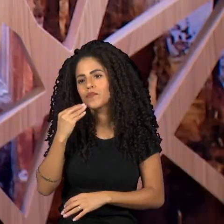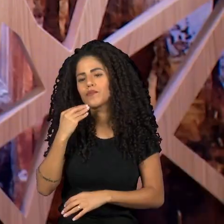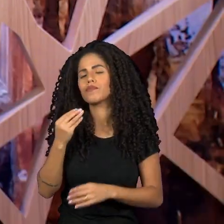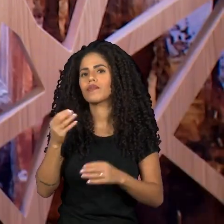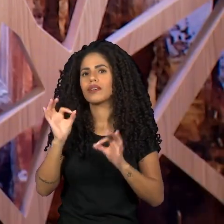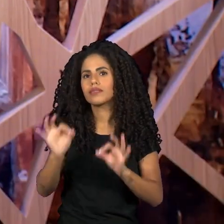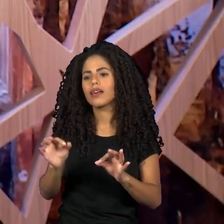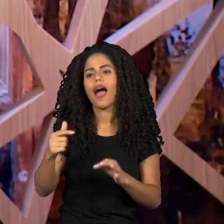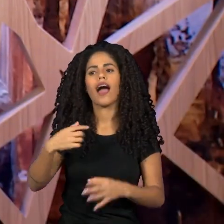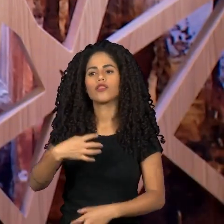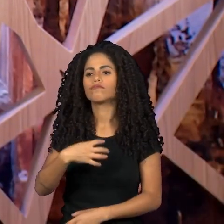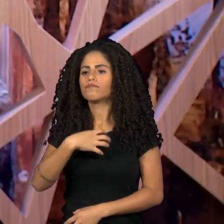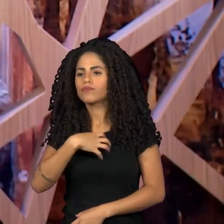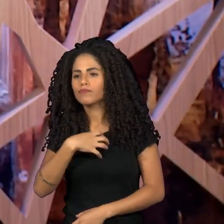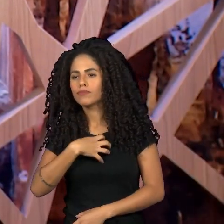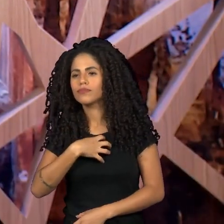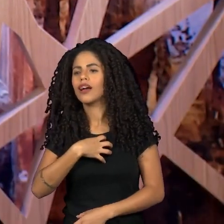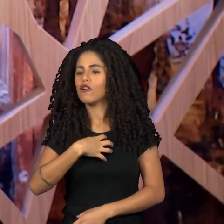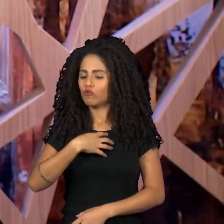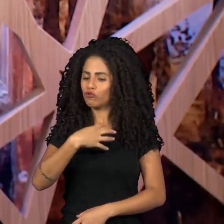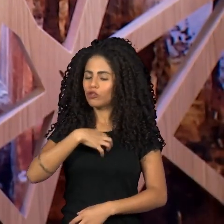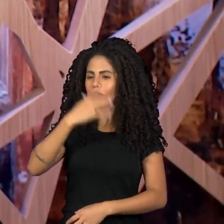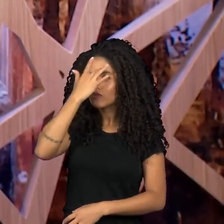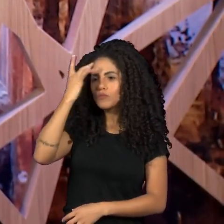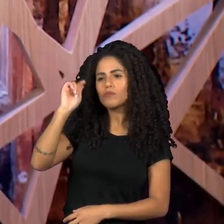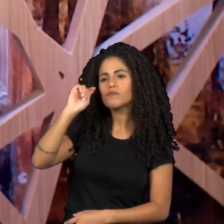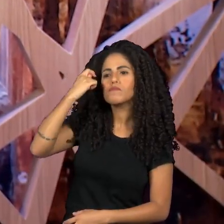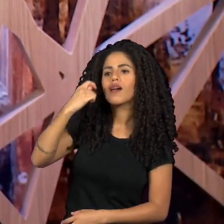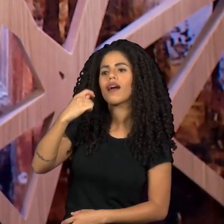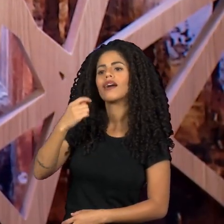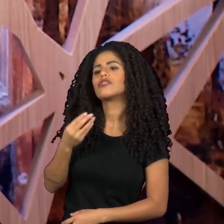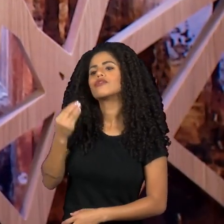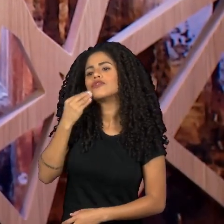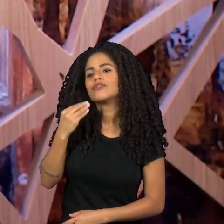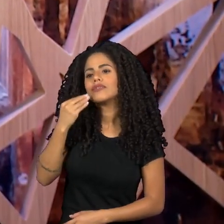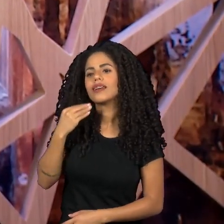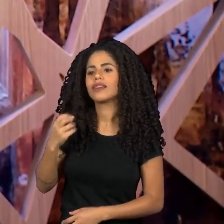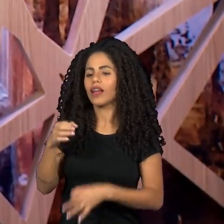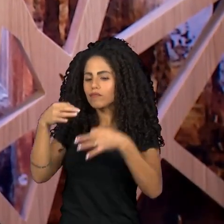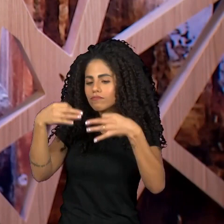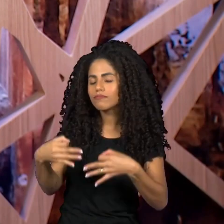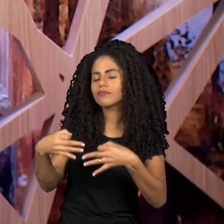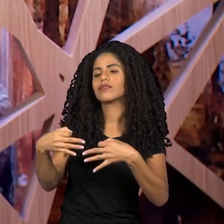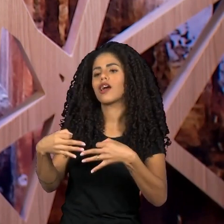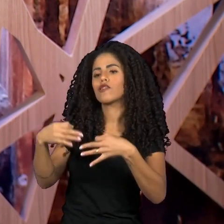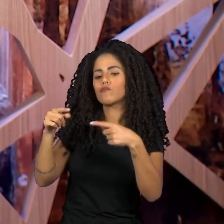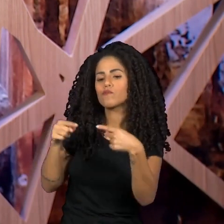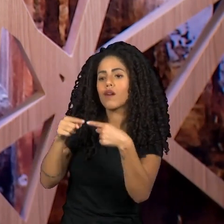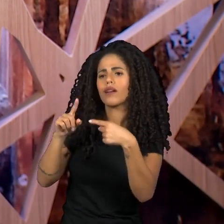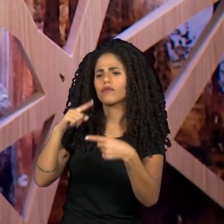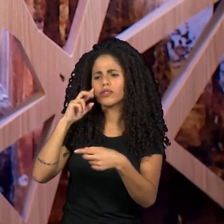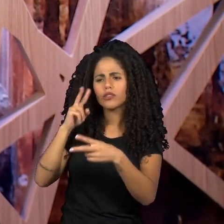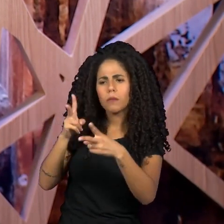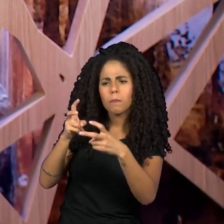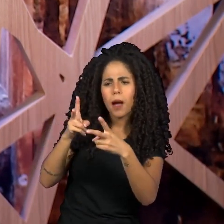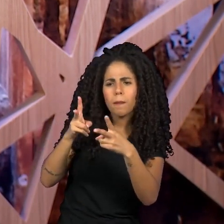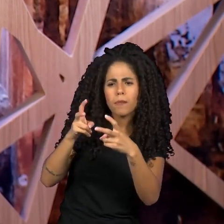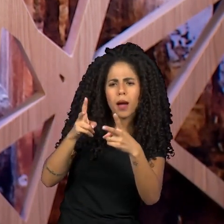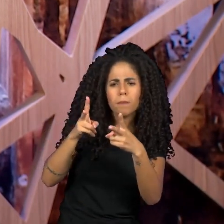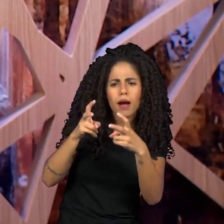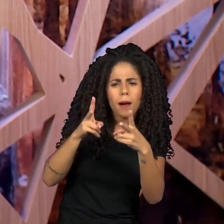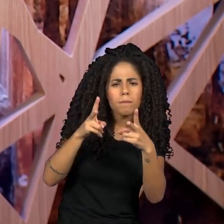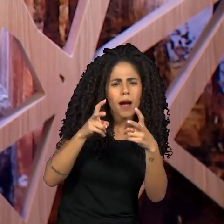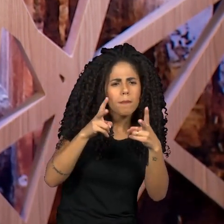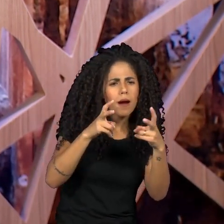vai chamar de pretuguês, né? E o Clóvis Moura vai chamar de dialeto das senzalas, né? Então você vai vendo como essas